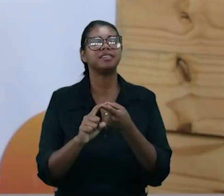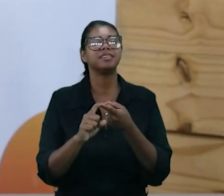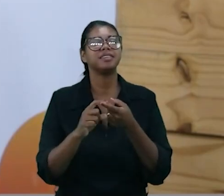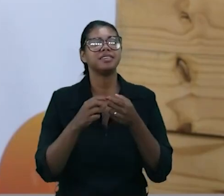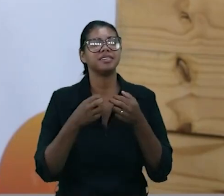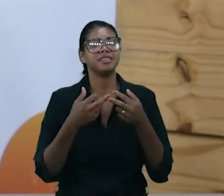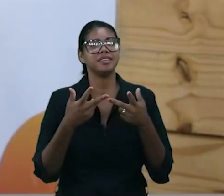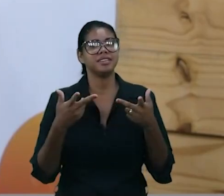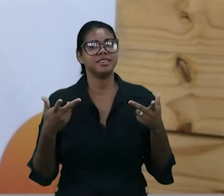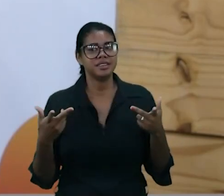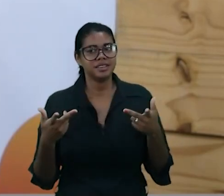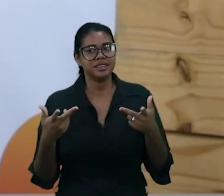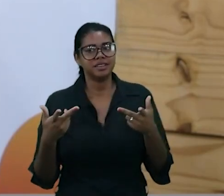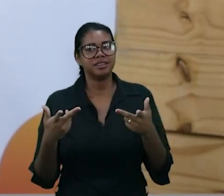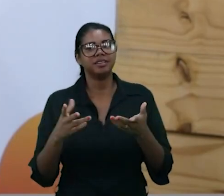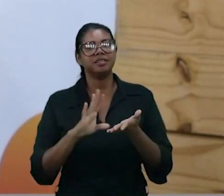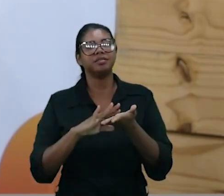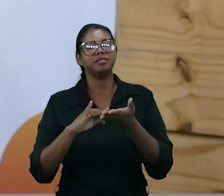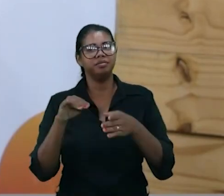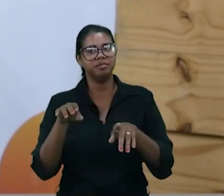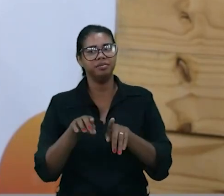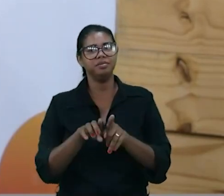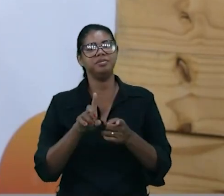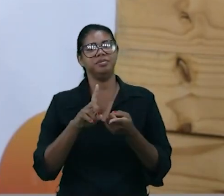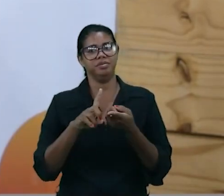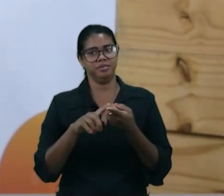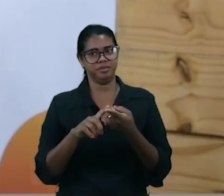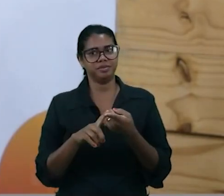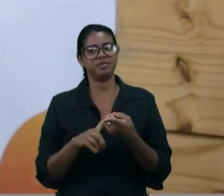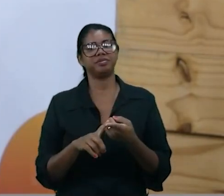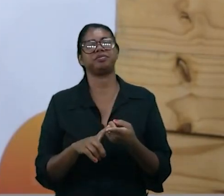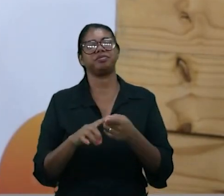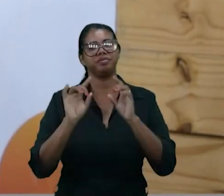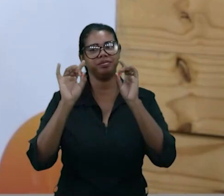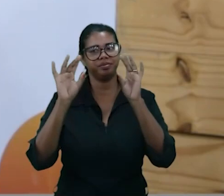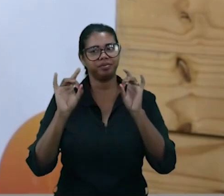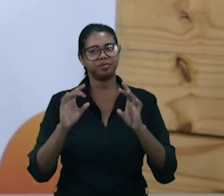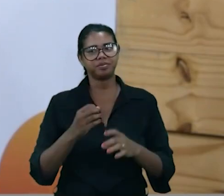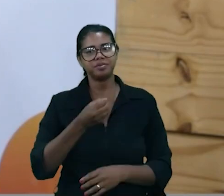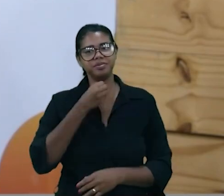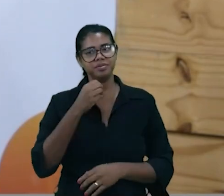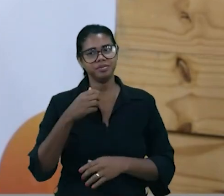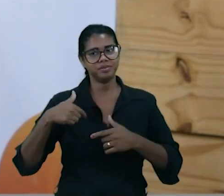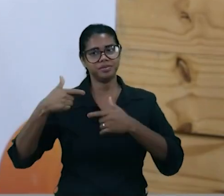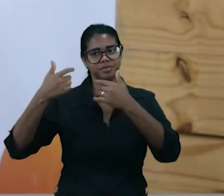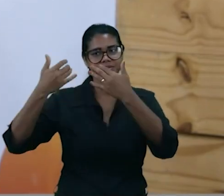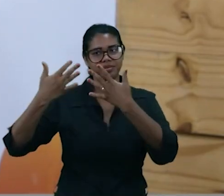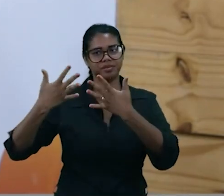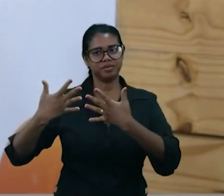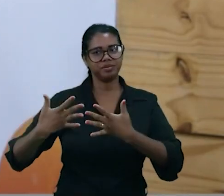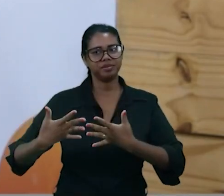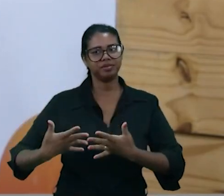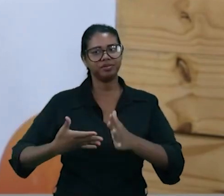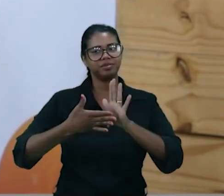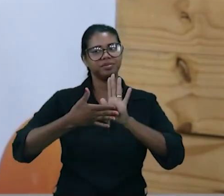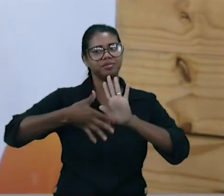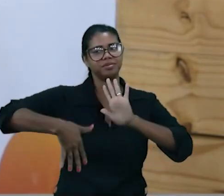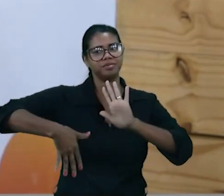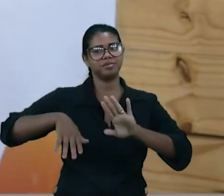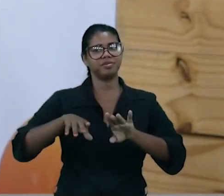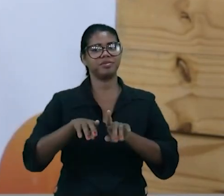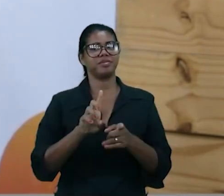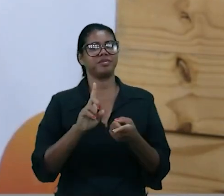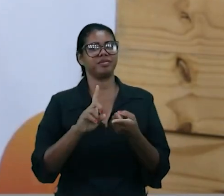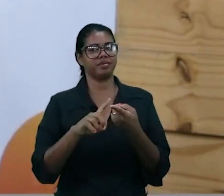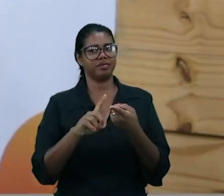que são pautadas, e eu trouxe também um podcast bem especial para a gente trabalhar sobre